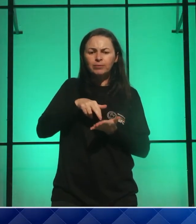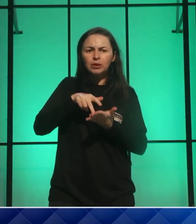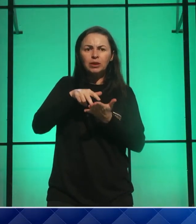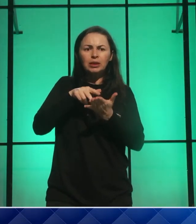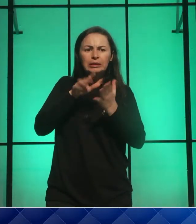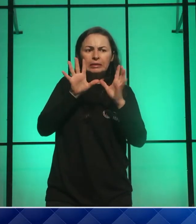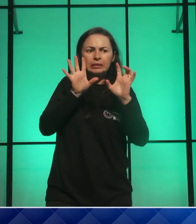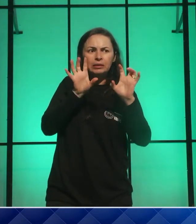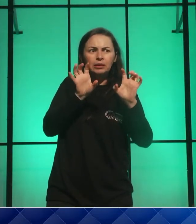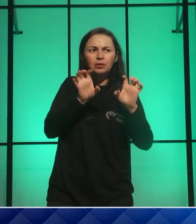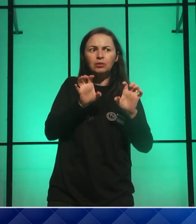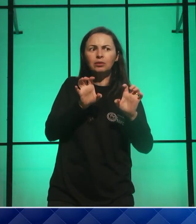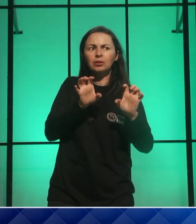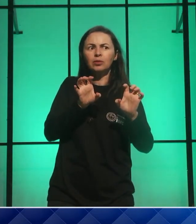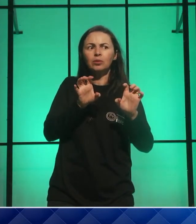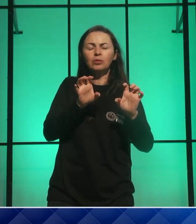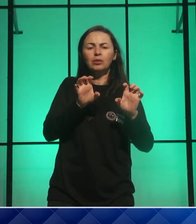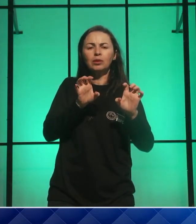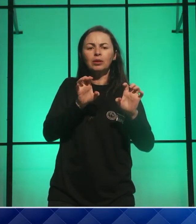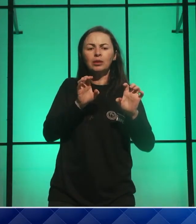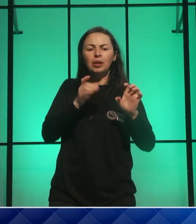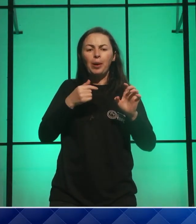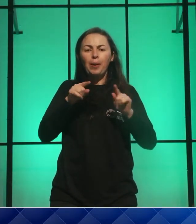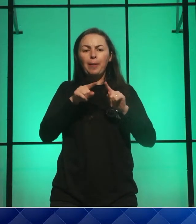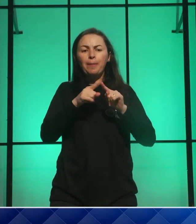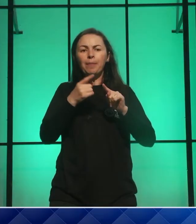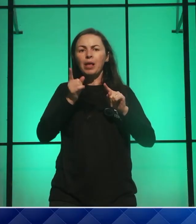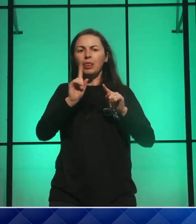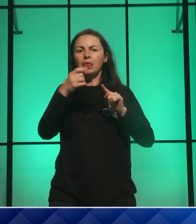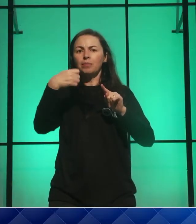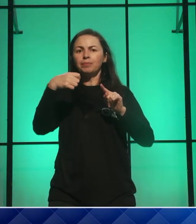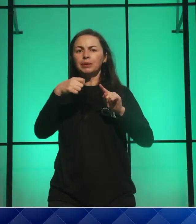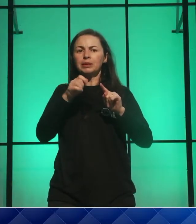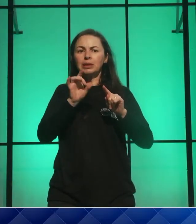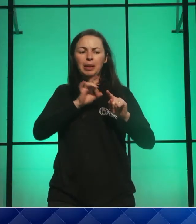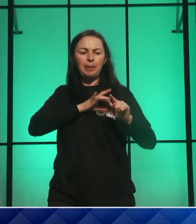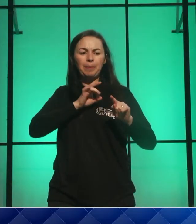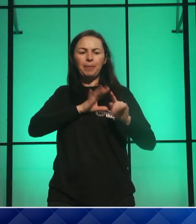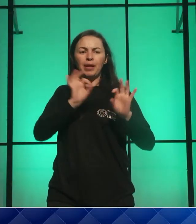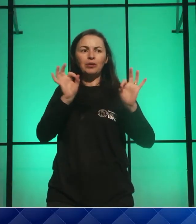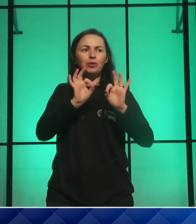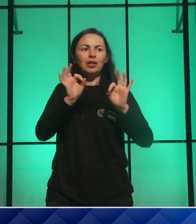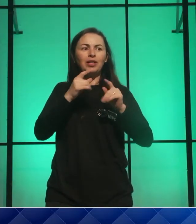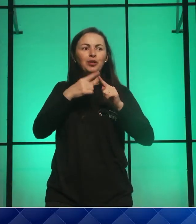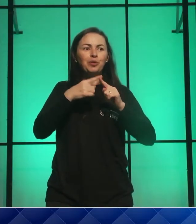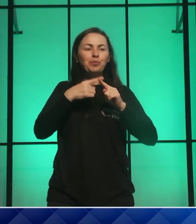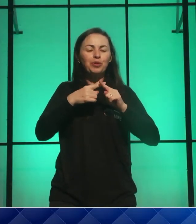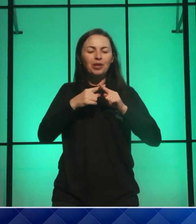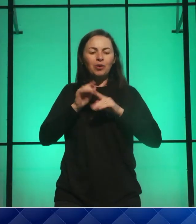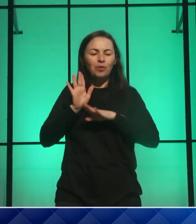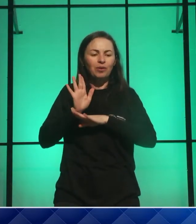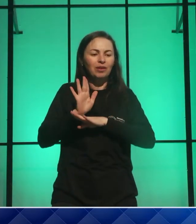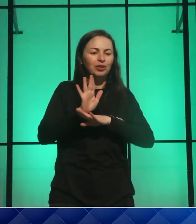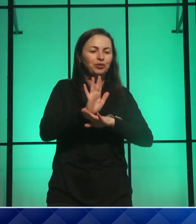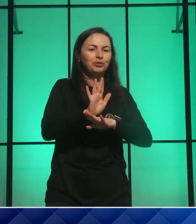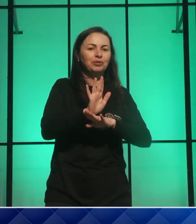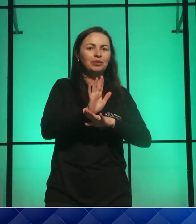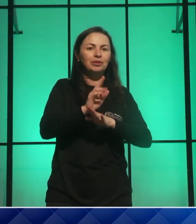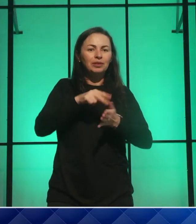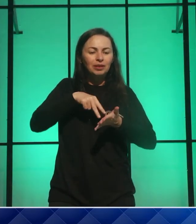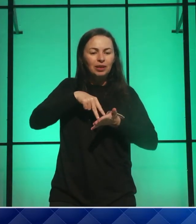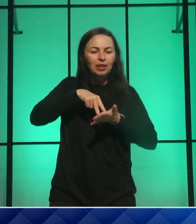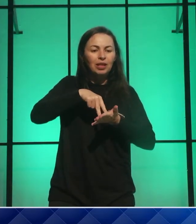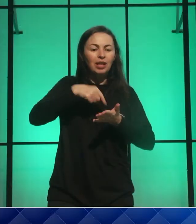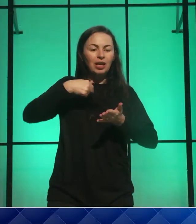sombra da morte, você não precisa temer nada, porque a minha vara e o meu cajado vão